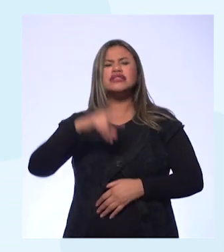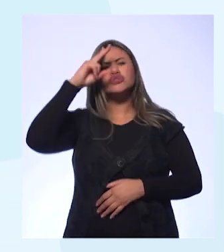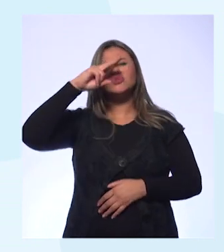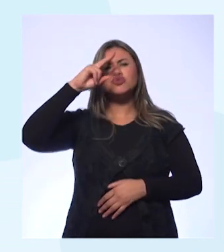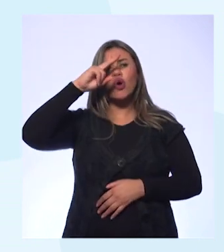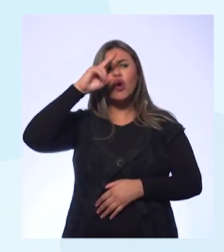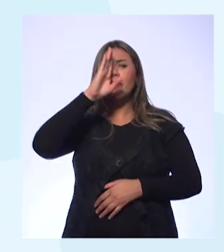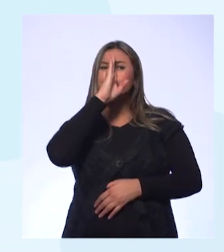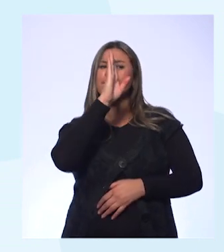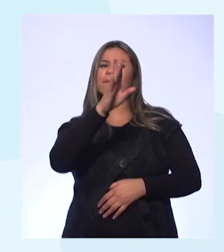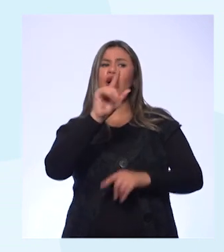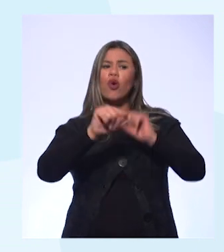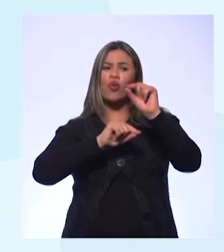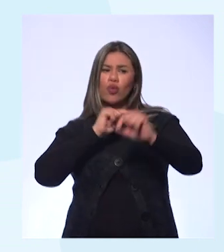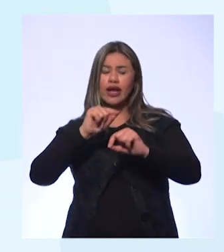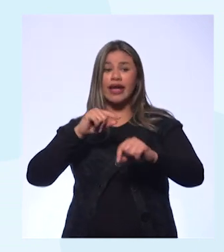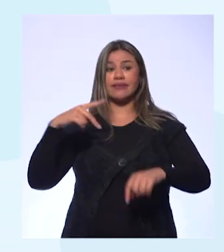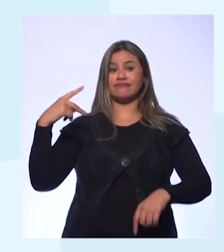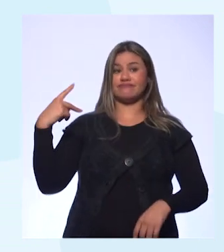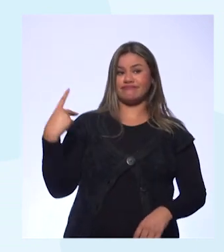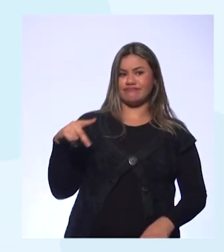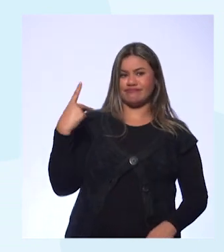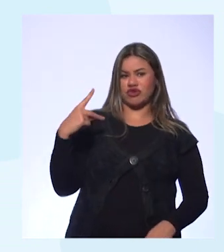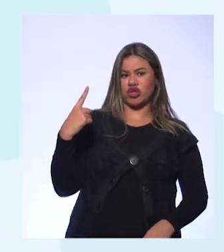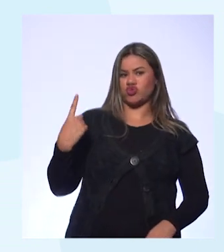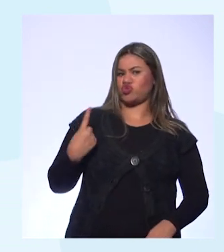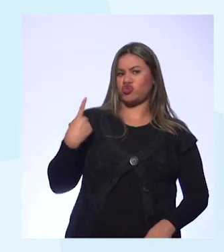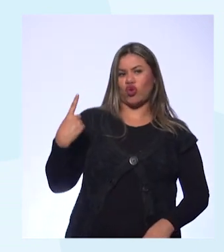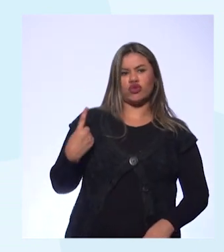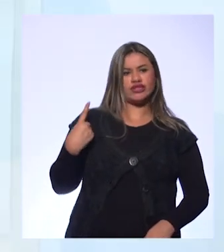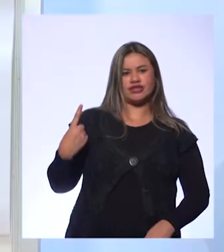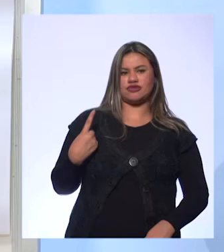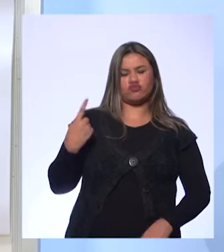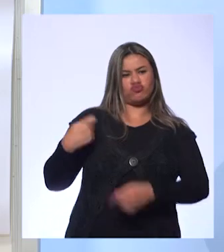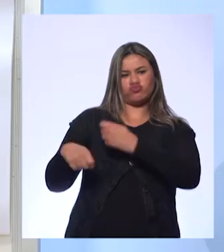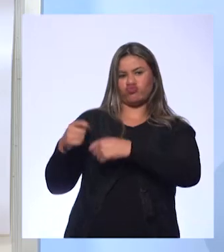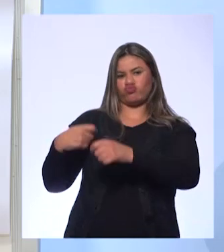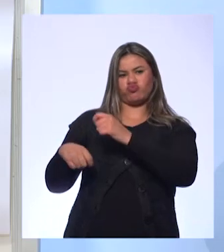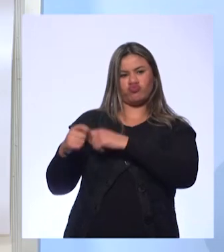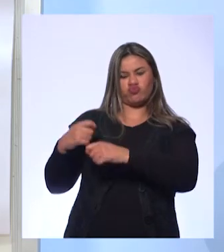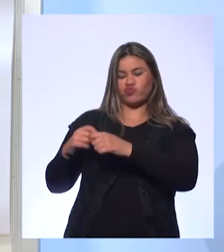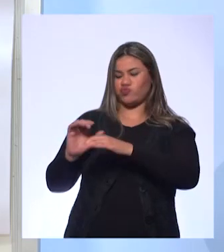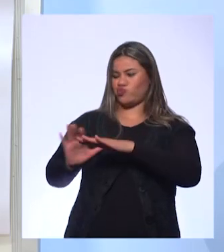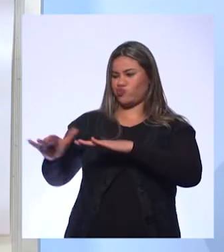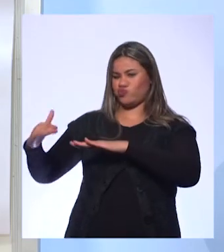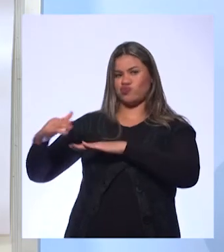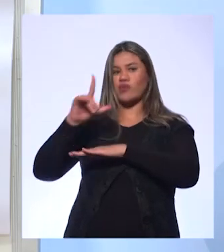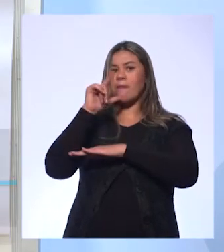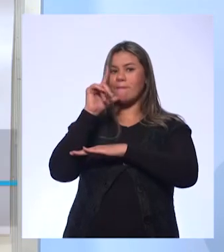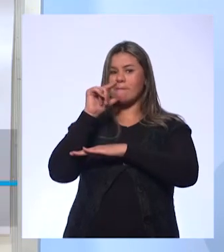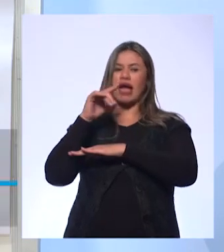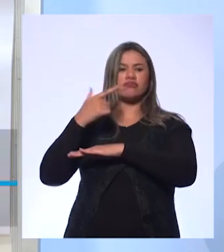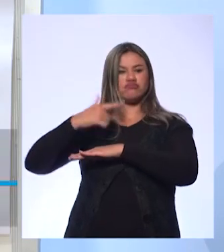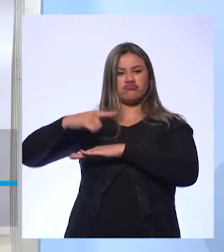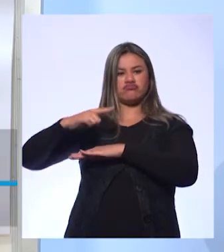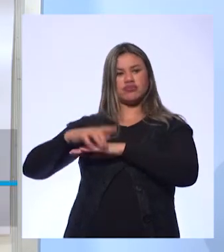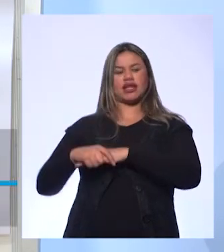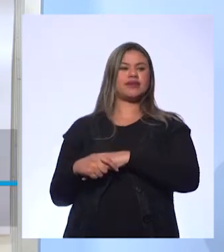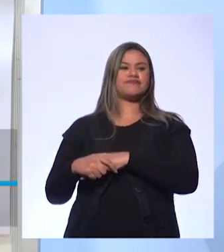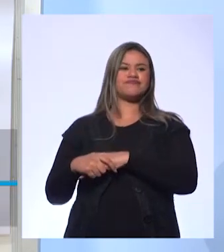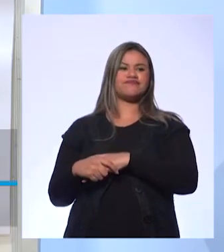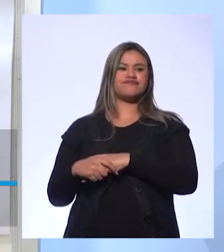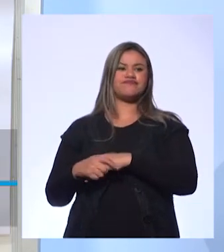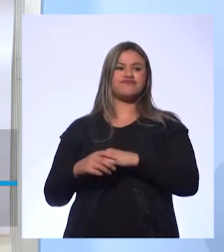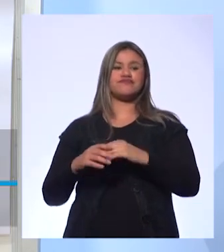história Paraguai que está isolado economicamente isolado porque ele não tem saída pelo mar não tem saída